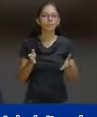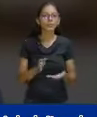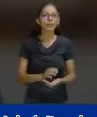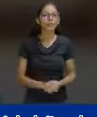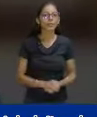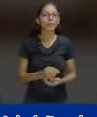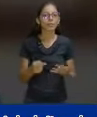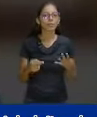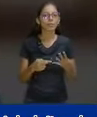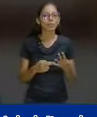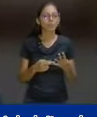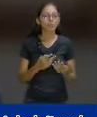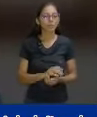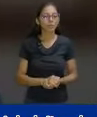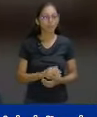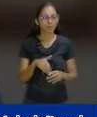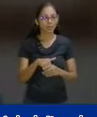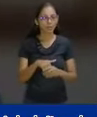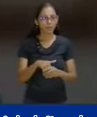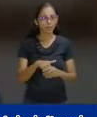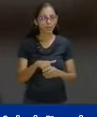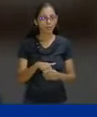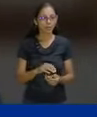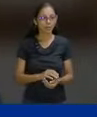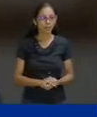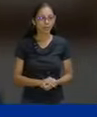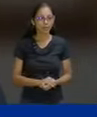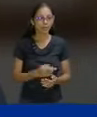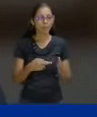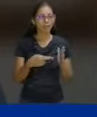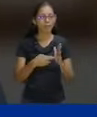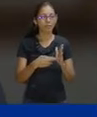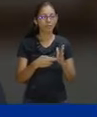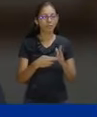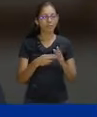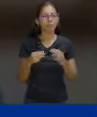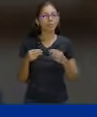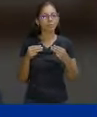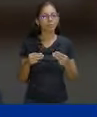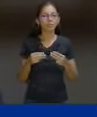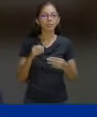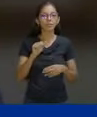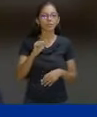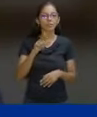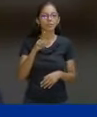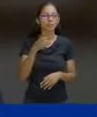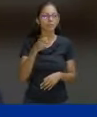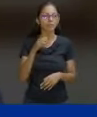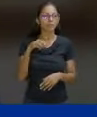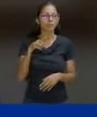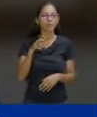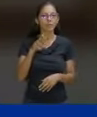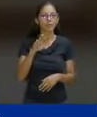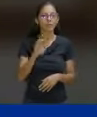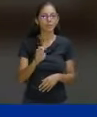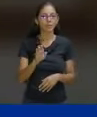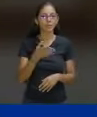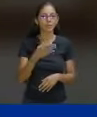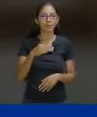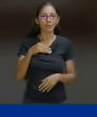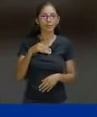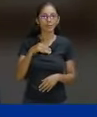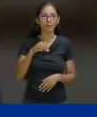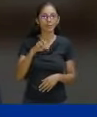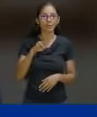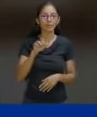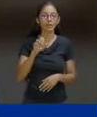recurso especial eleitoral de relatoria do ministro Alexandre de Moraes em setembro de 2023. Então, não se